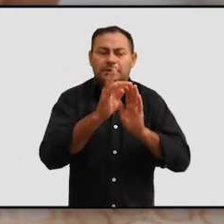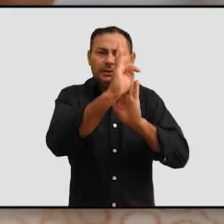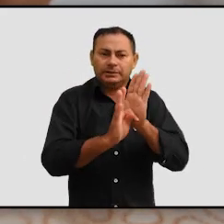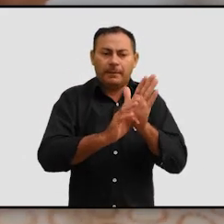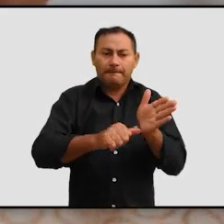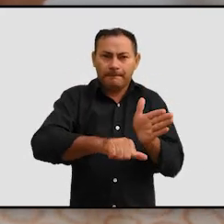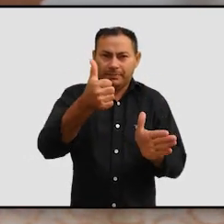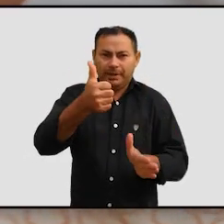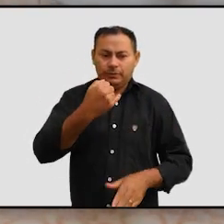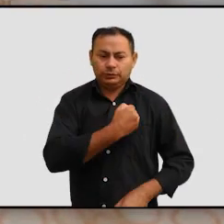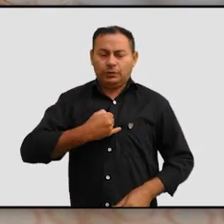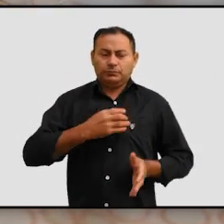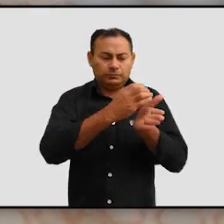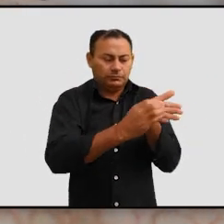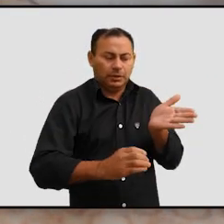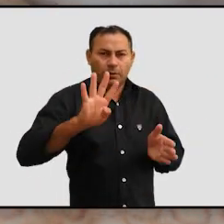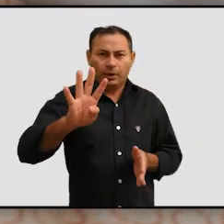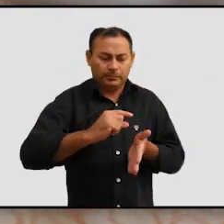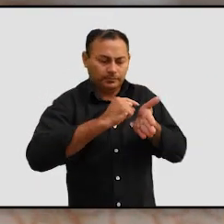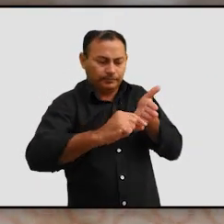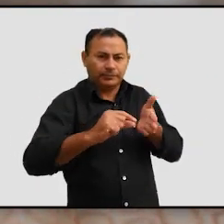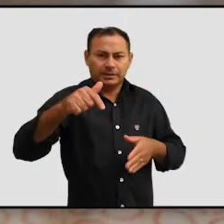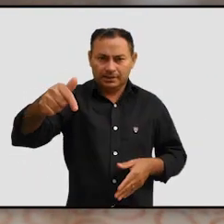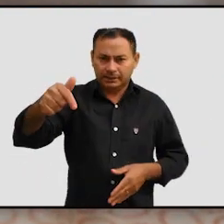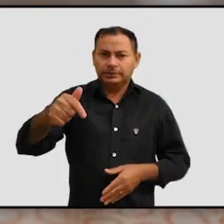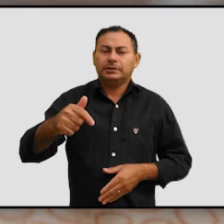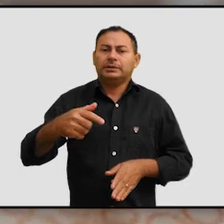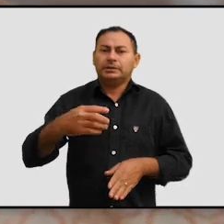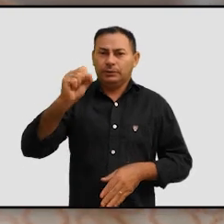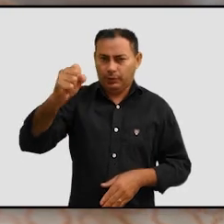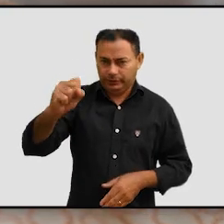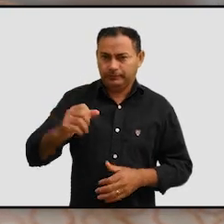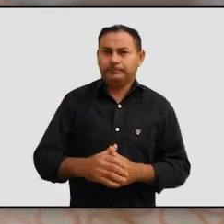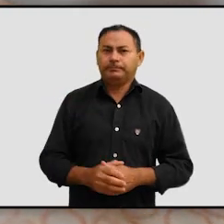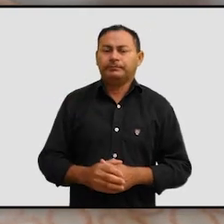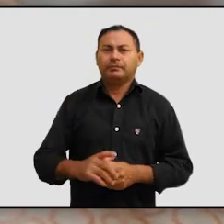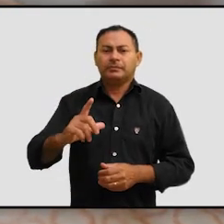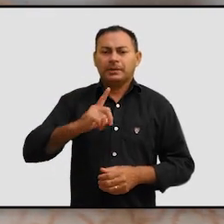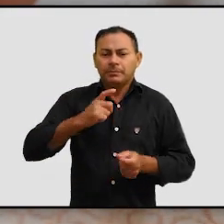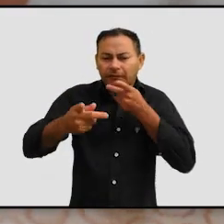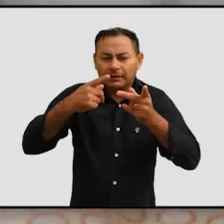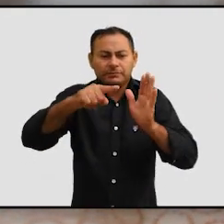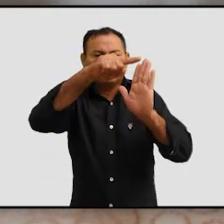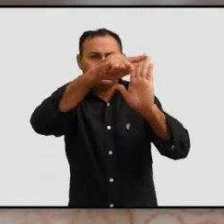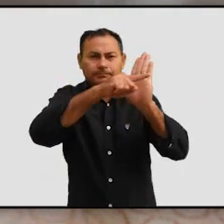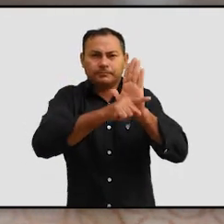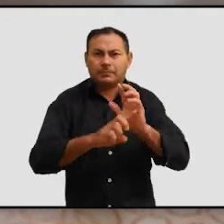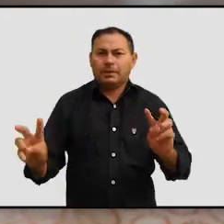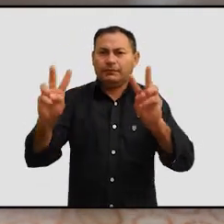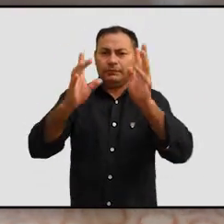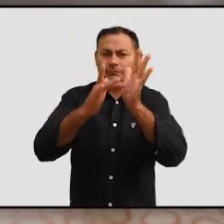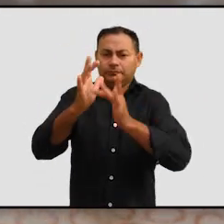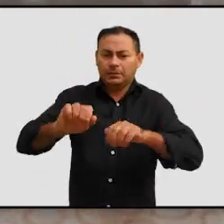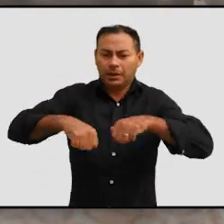esta passagem de 1 João capítulo 4, versículos 7 e 8. Temos falado nesse programa